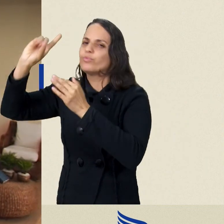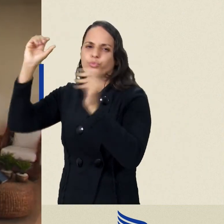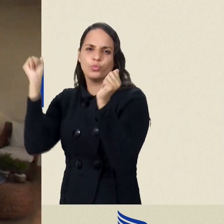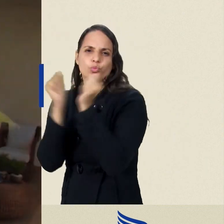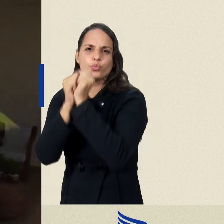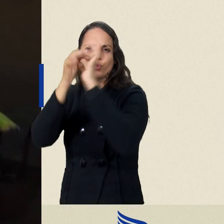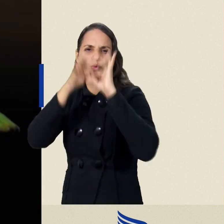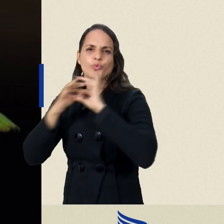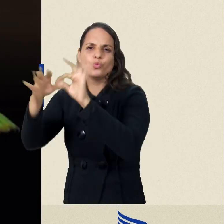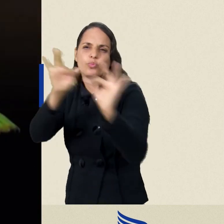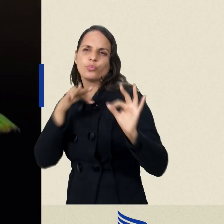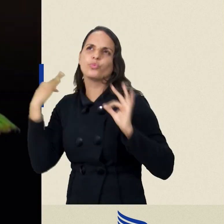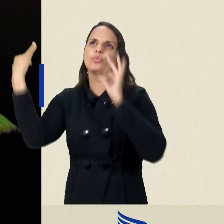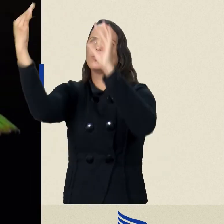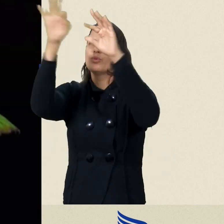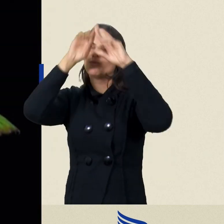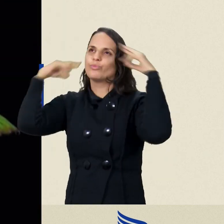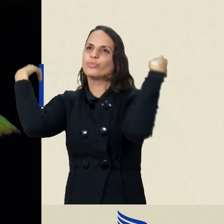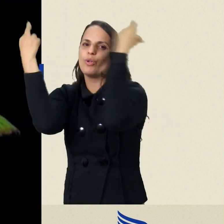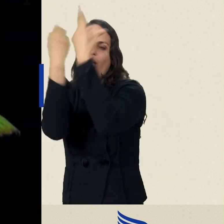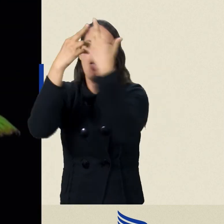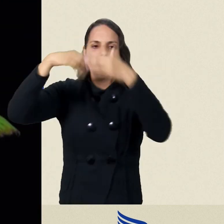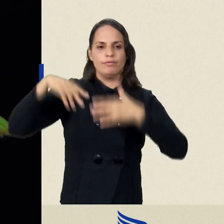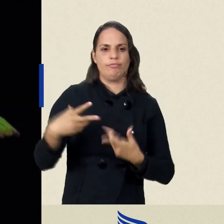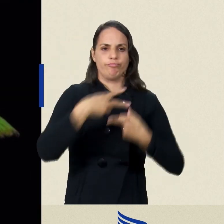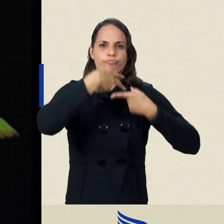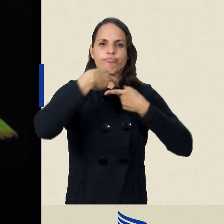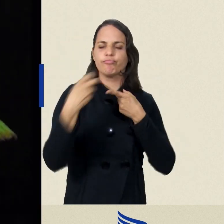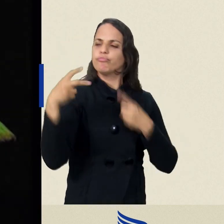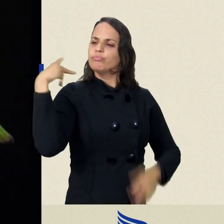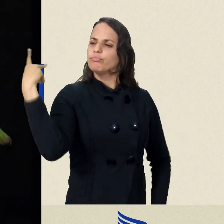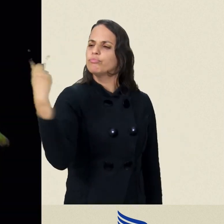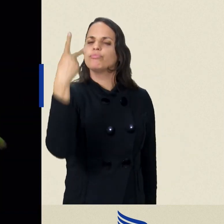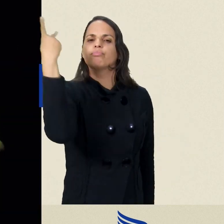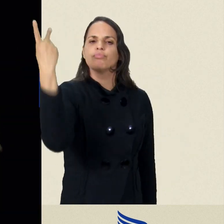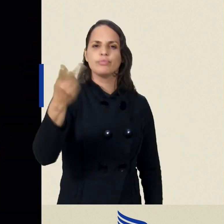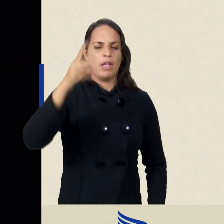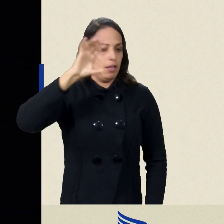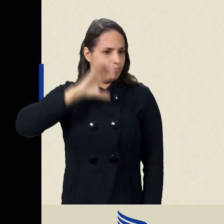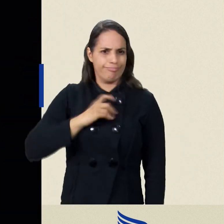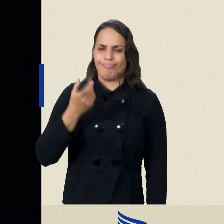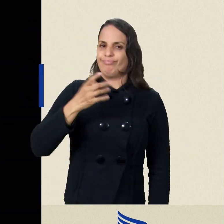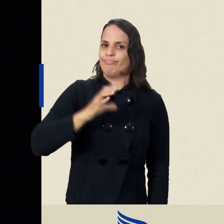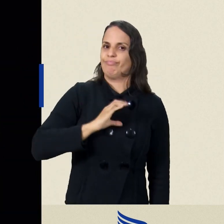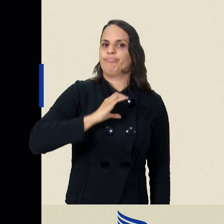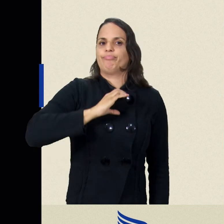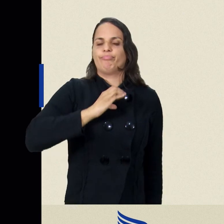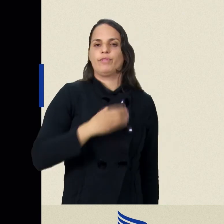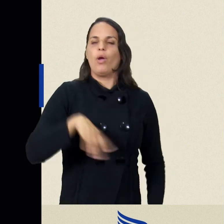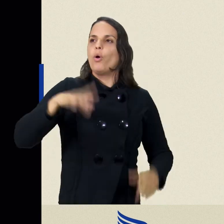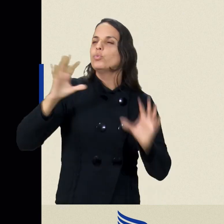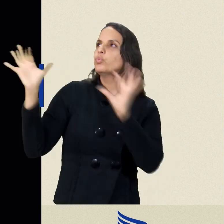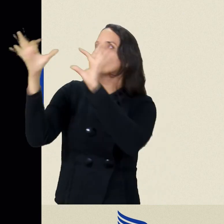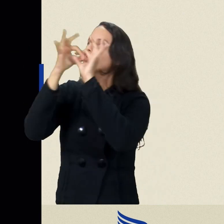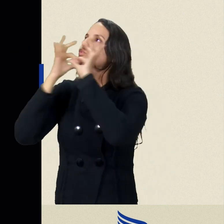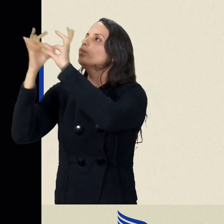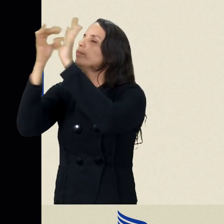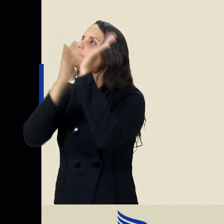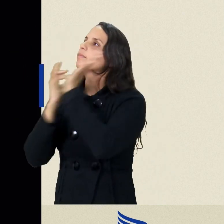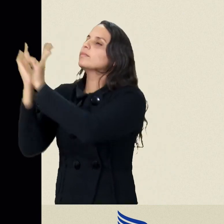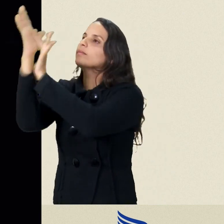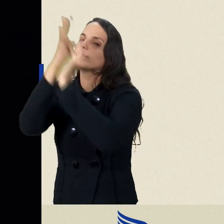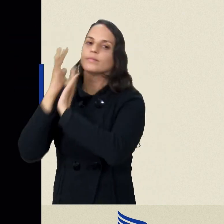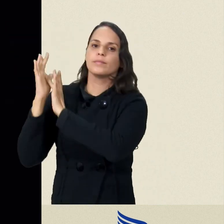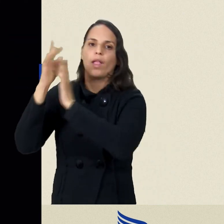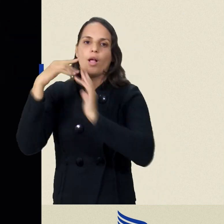ele reinarão, com valor sem temor, por